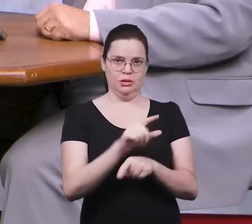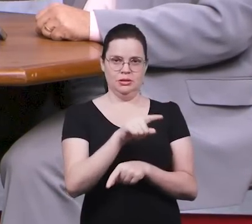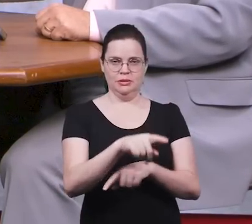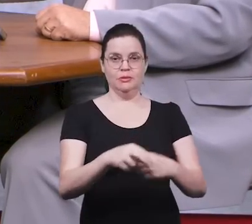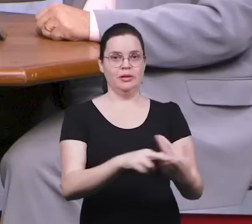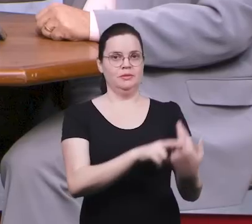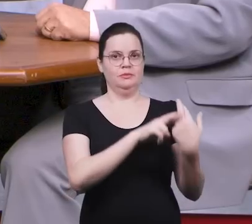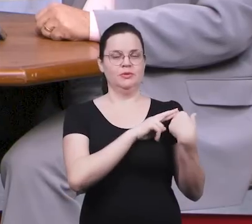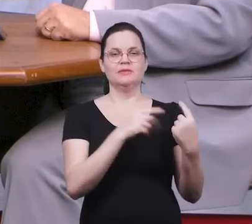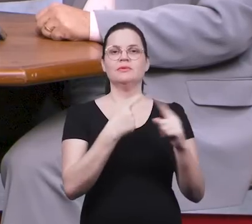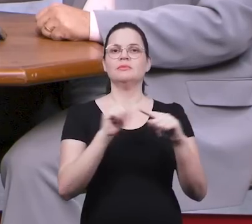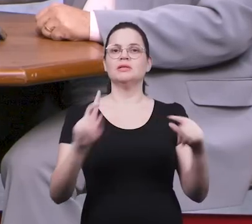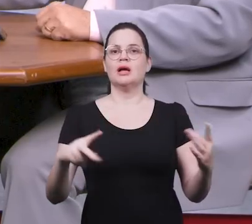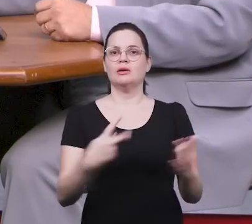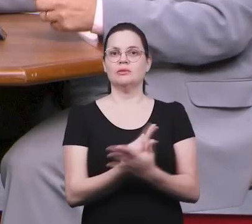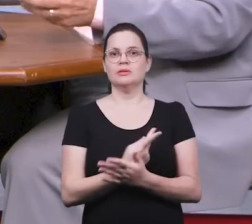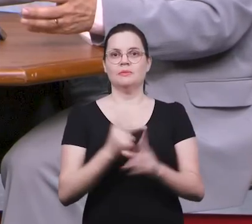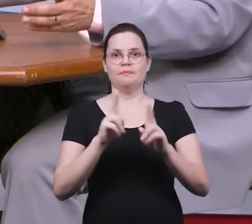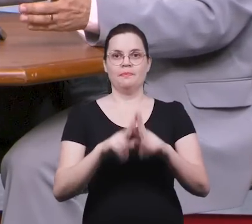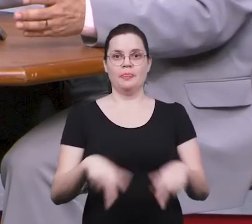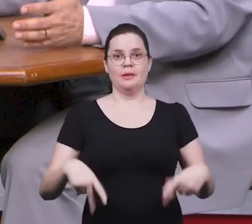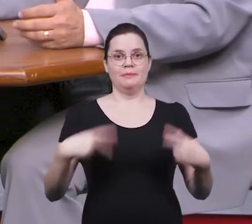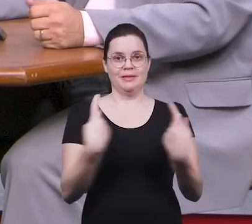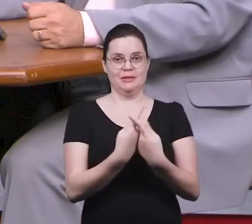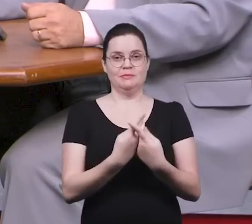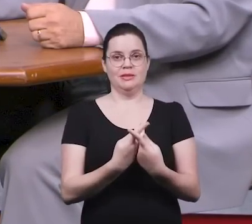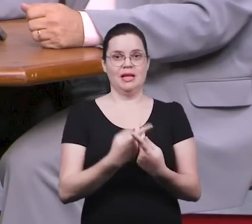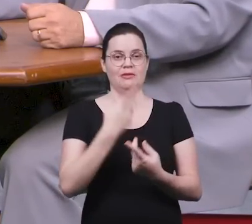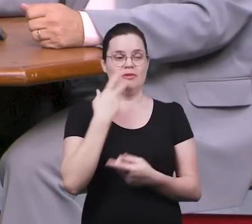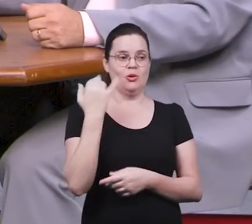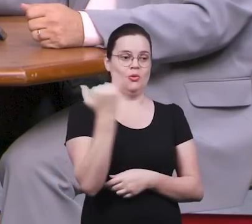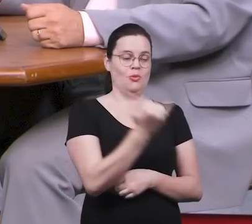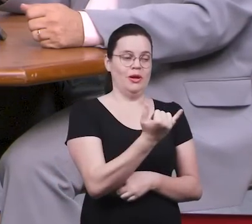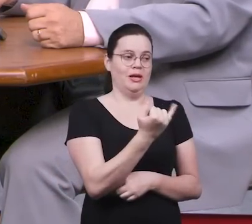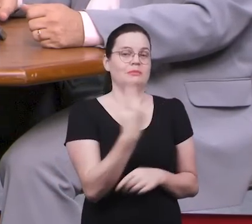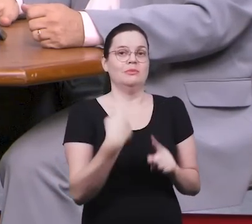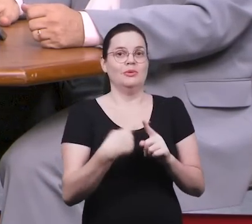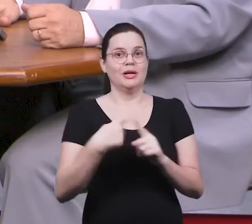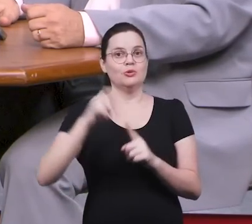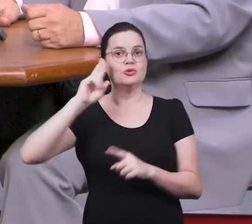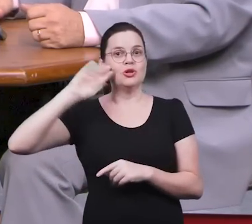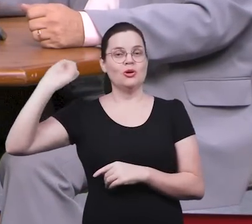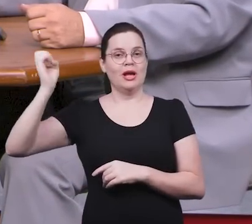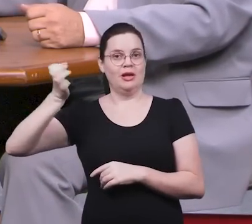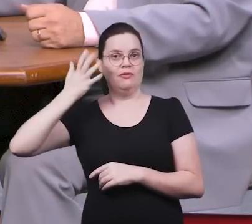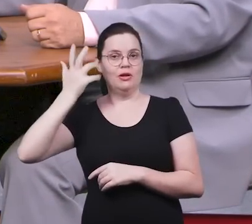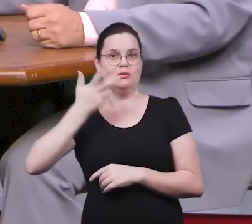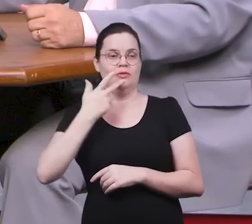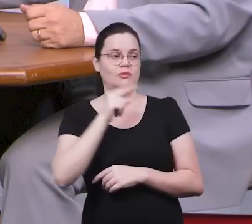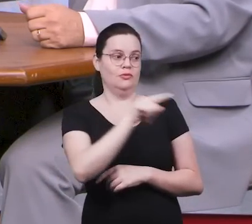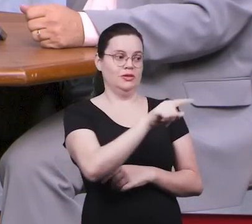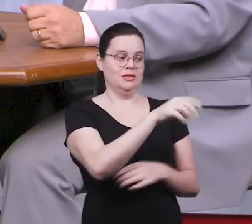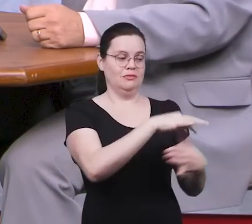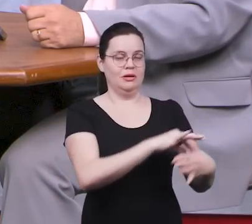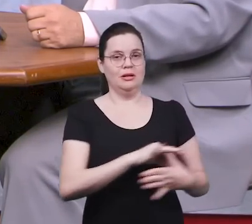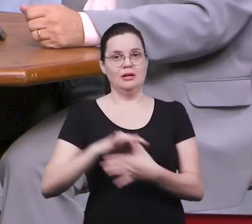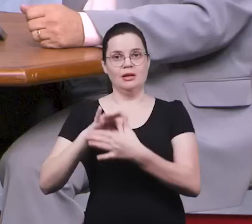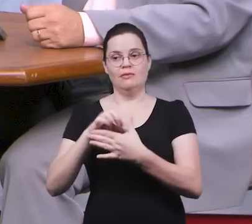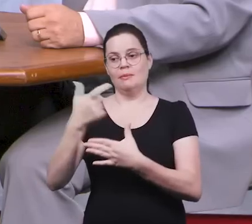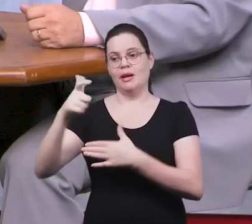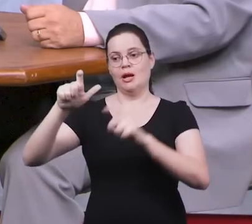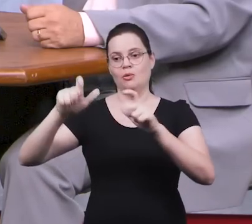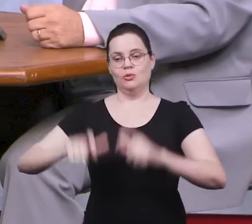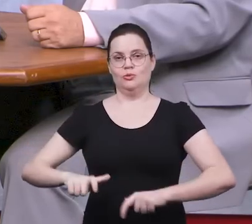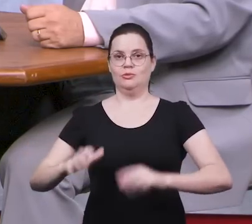Mas coube o presbitério cumprir uma revelação do Senhor, onde o Senhor disse assim, olha, agora eu te quero aqui nesta